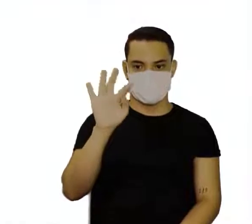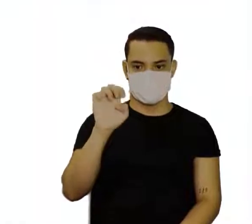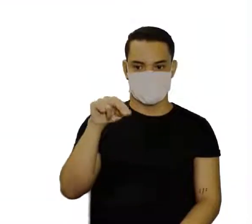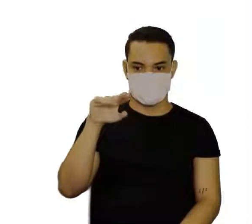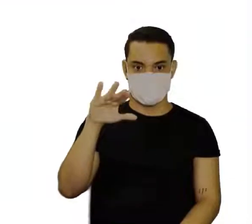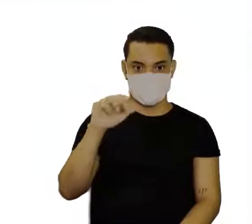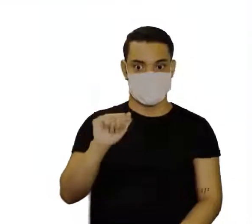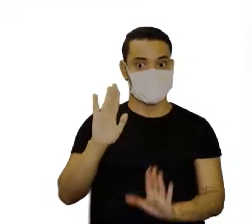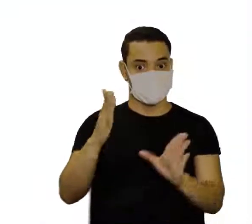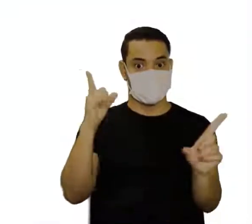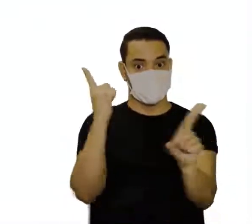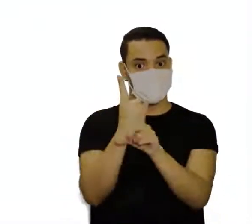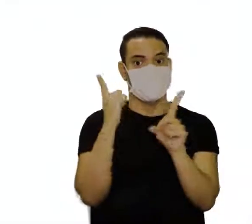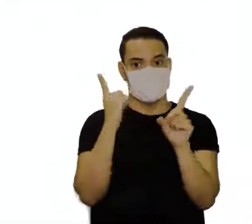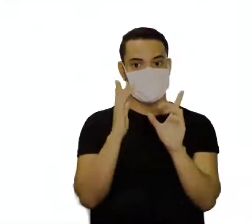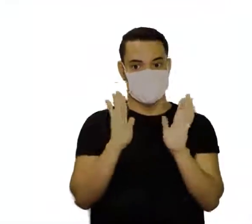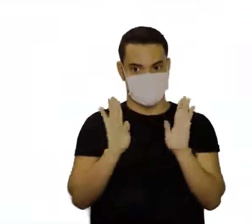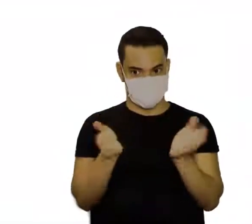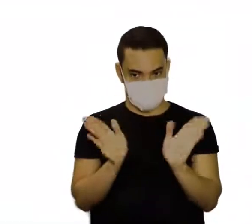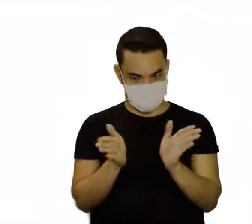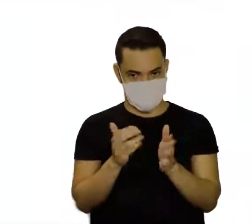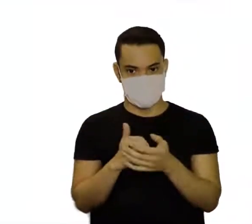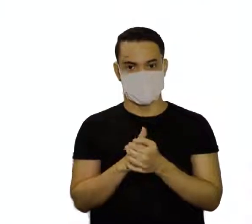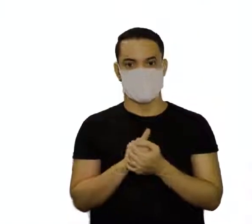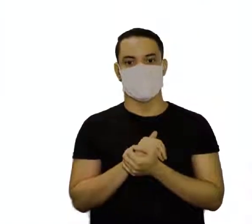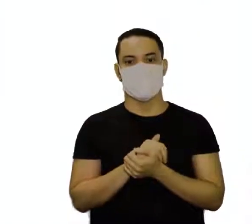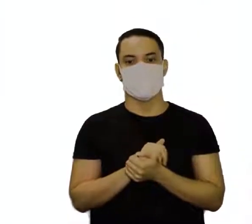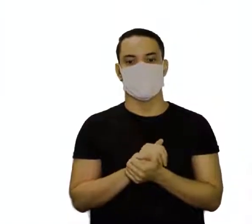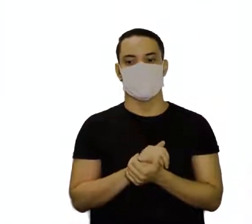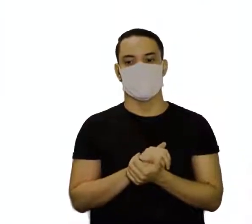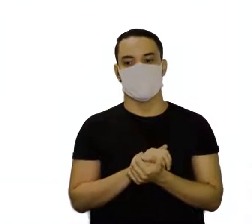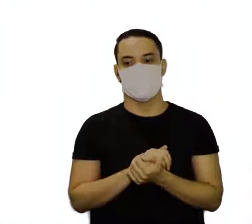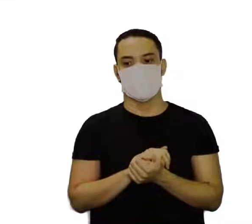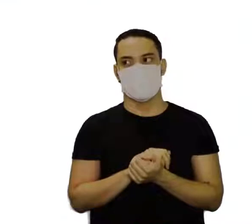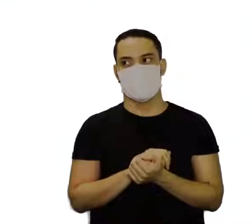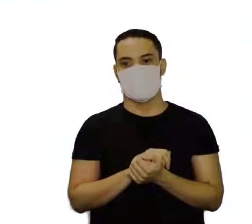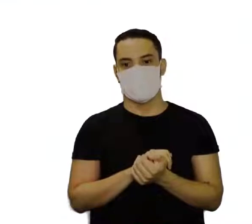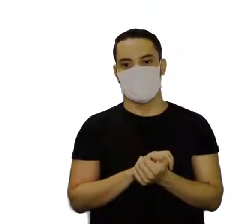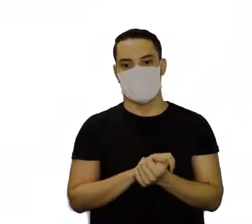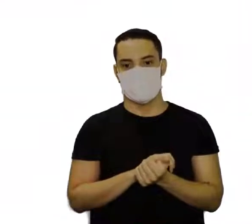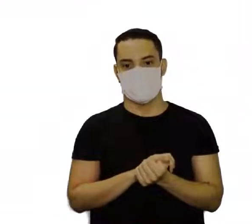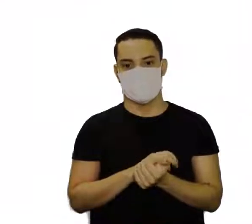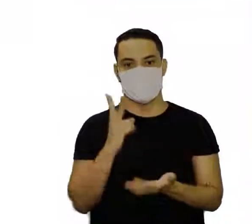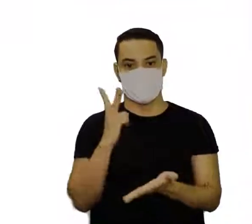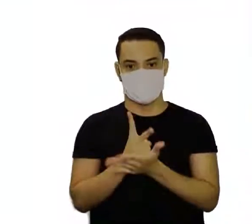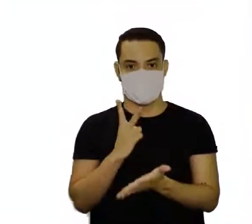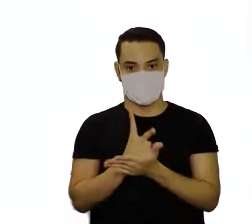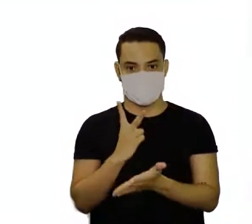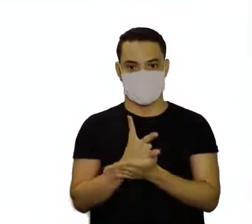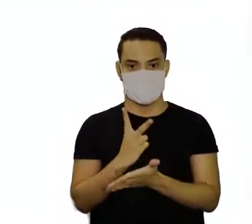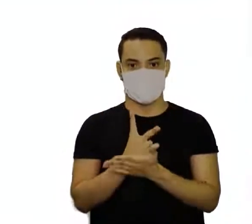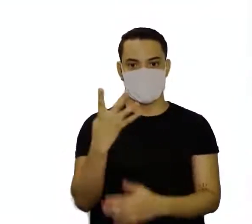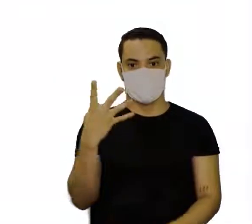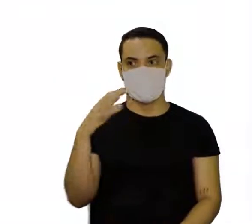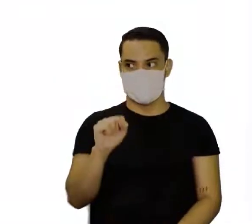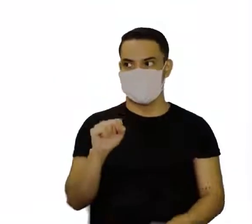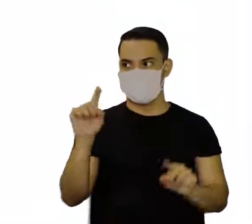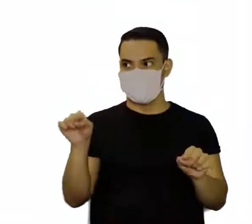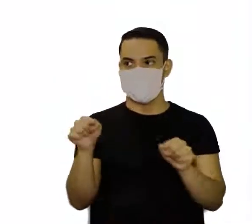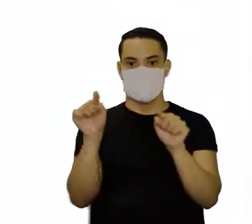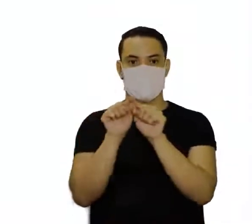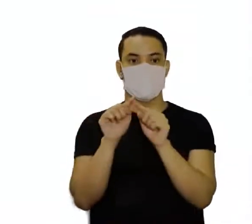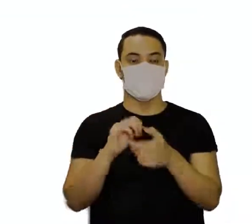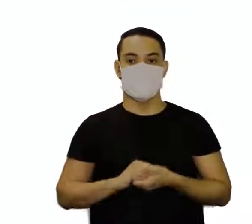pressão. Achei a resistência? Não muda. Resistência permanece o valor. Qual